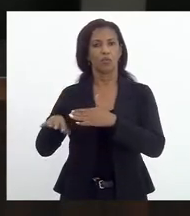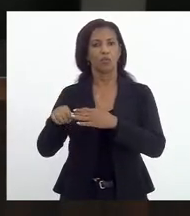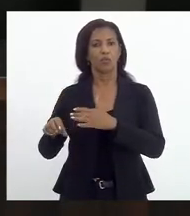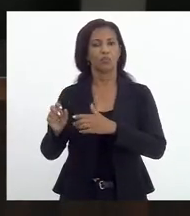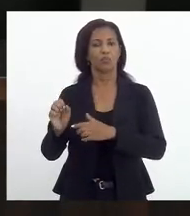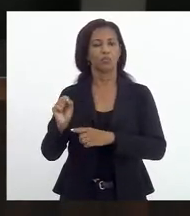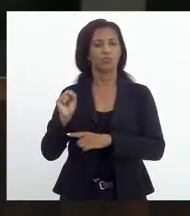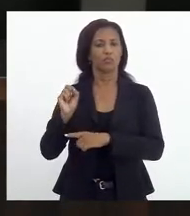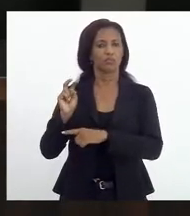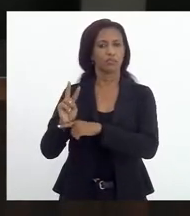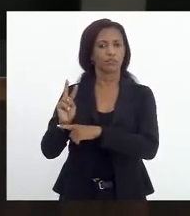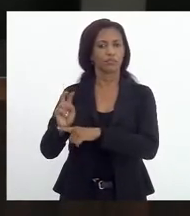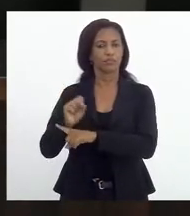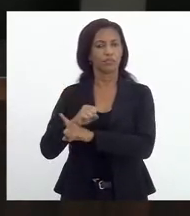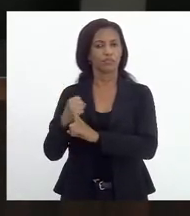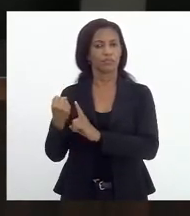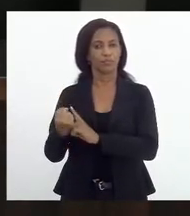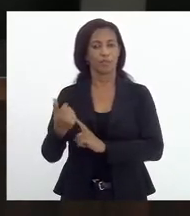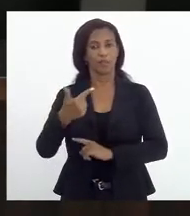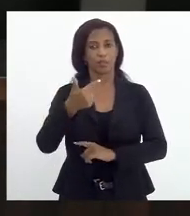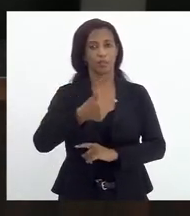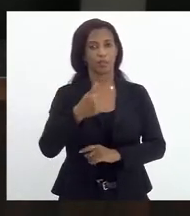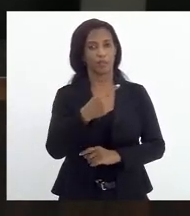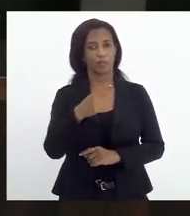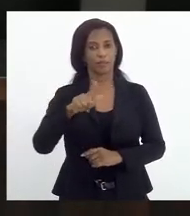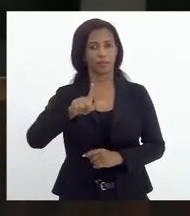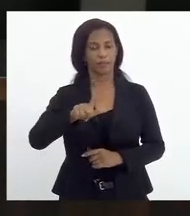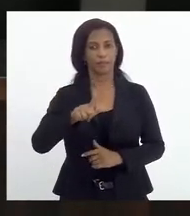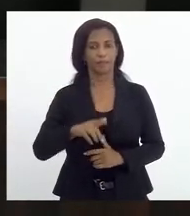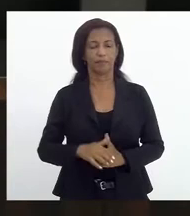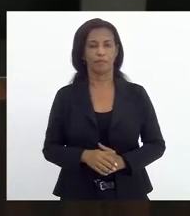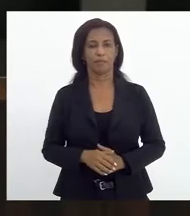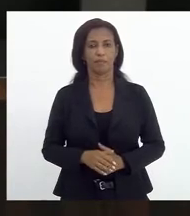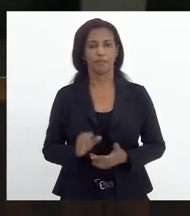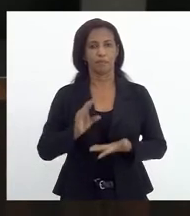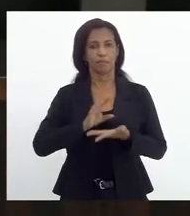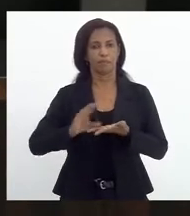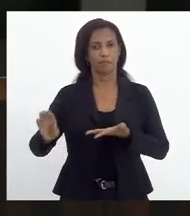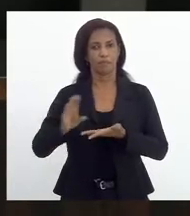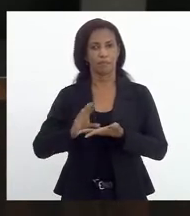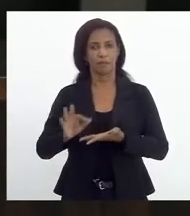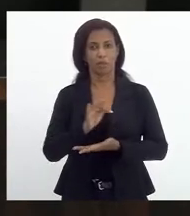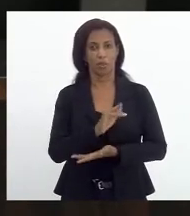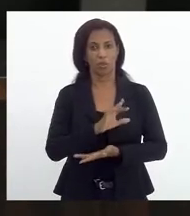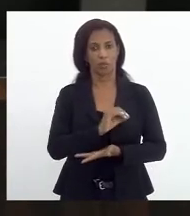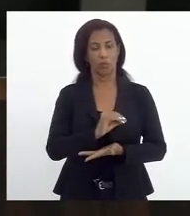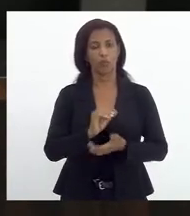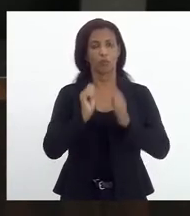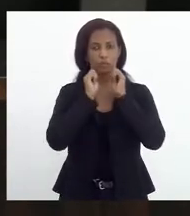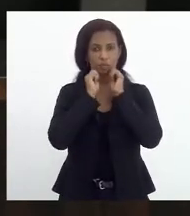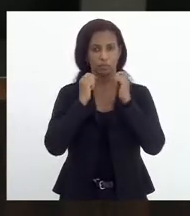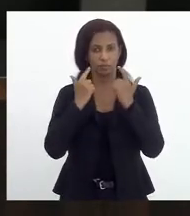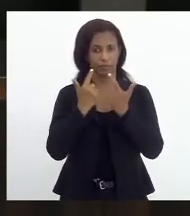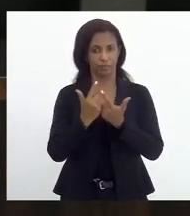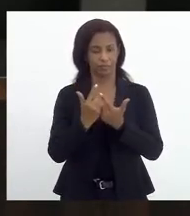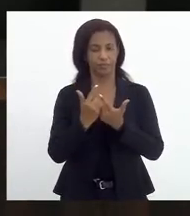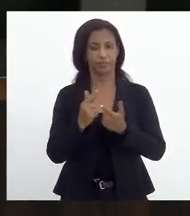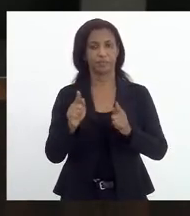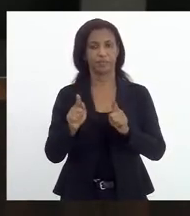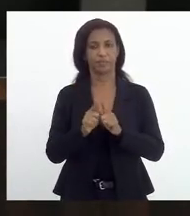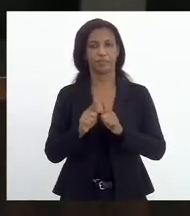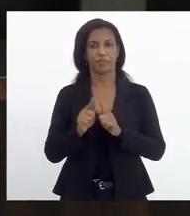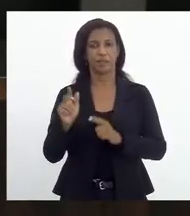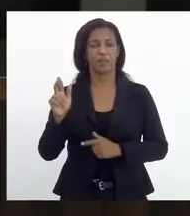Assistência Social. E o segundo projeto, que destina recursos do Fundo Especial da Assembleia Legislativa do Estado de Janeiro